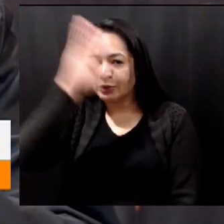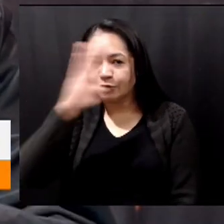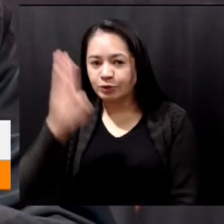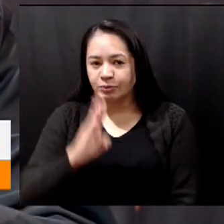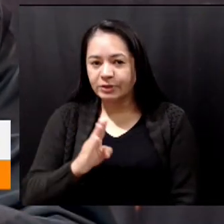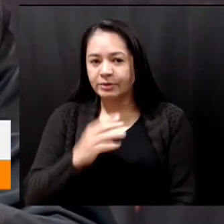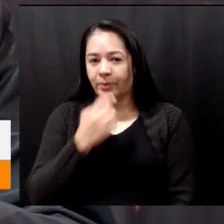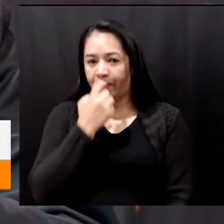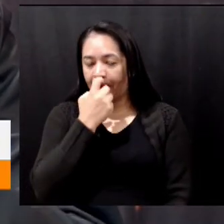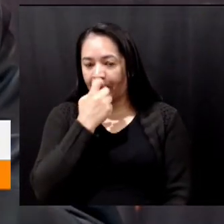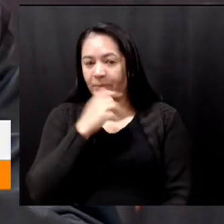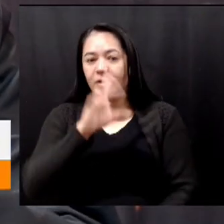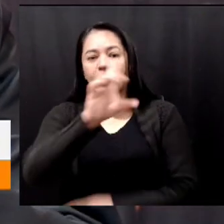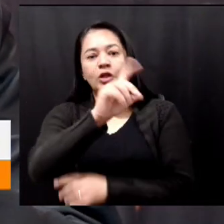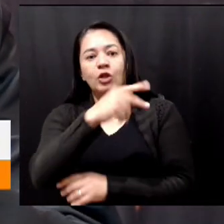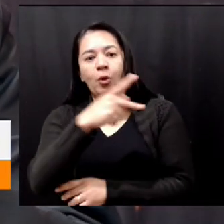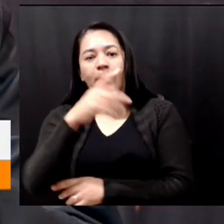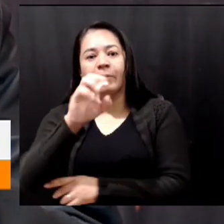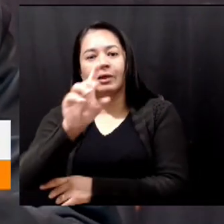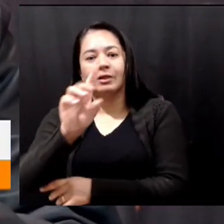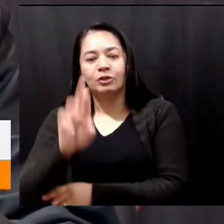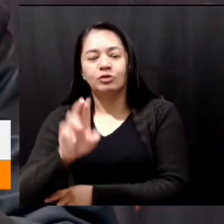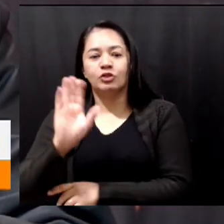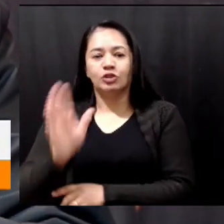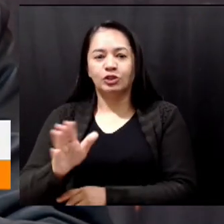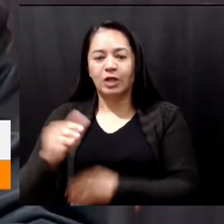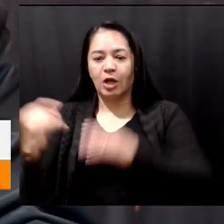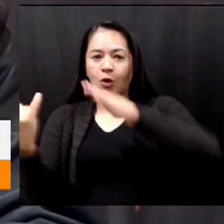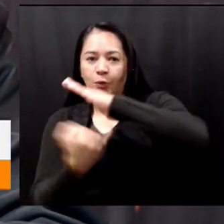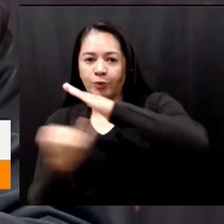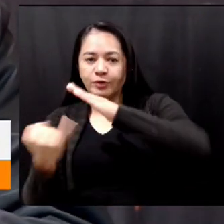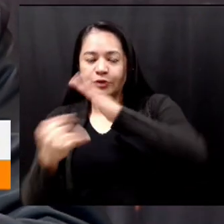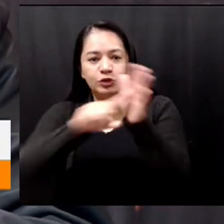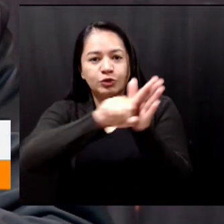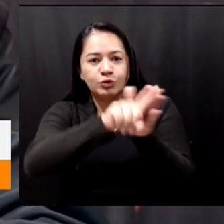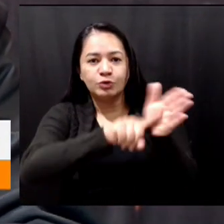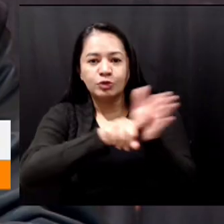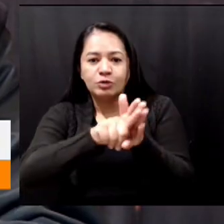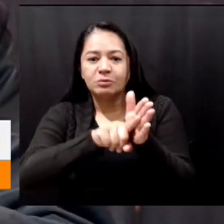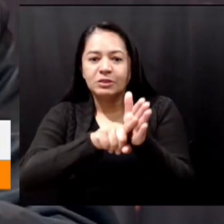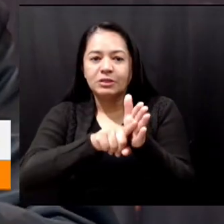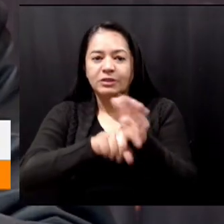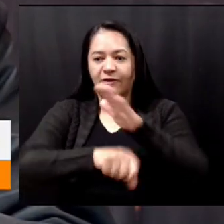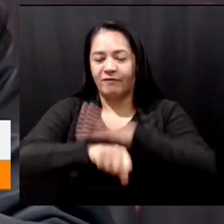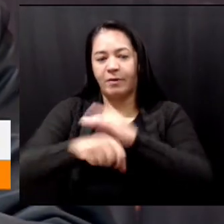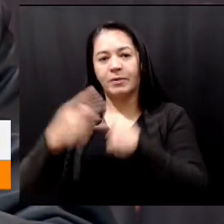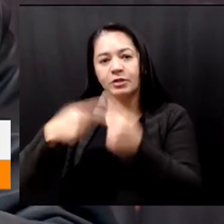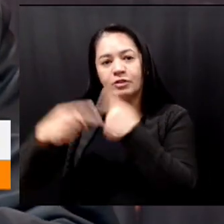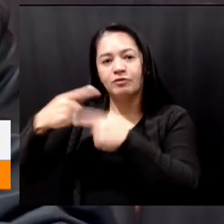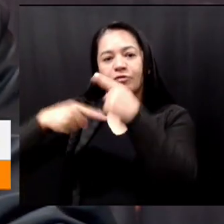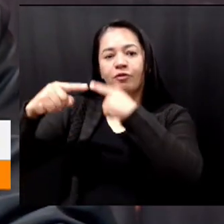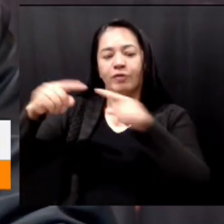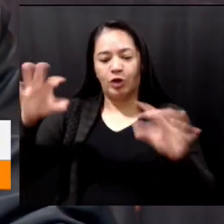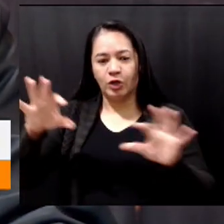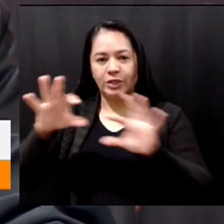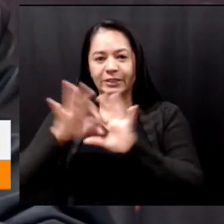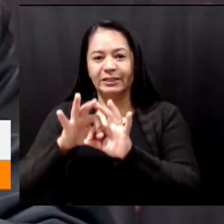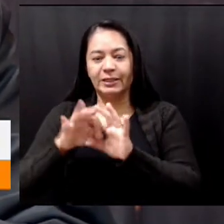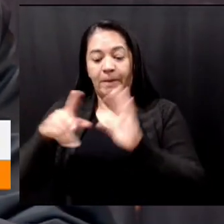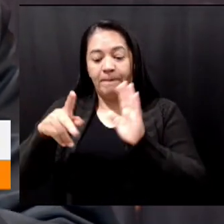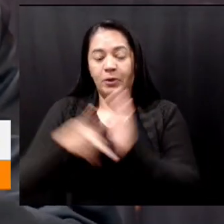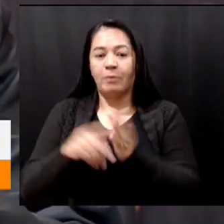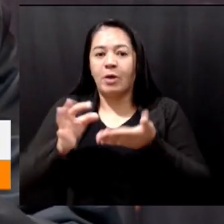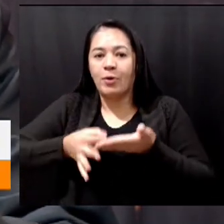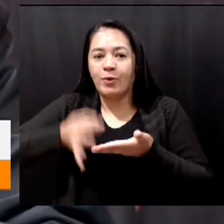II resolveu fazer o primeiro instituto de pesquisas para desenvolver coisas ligadas a café, ele escolheu